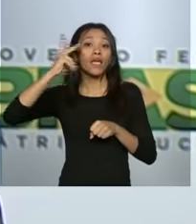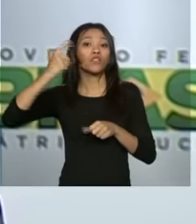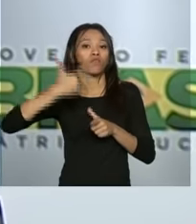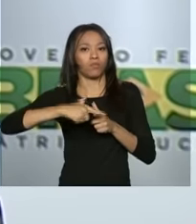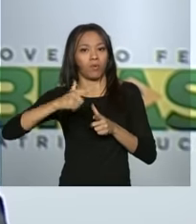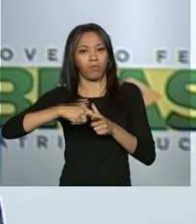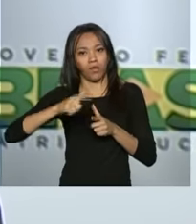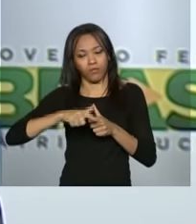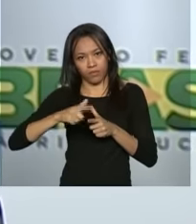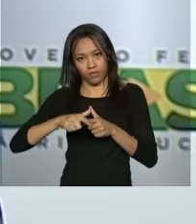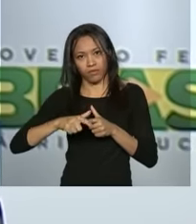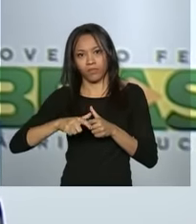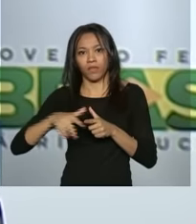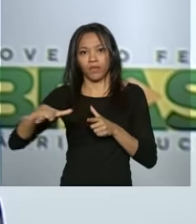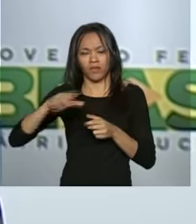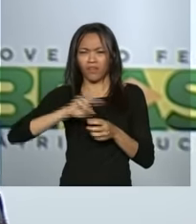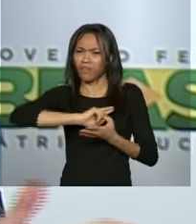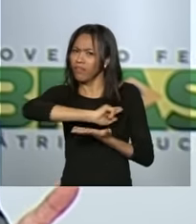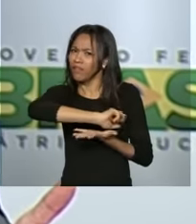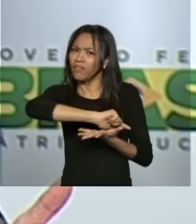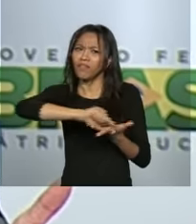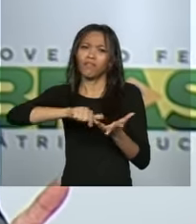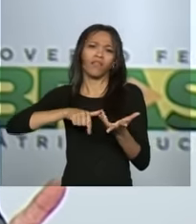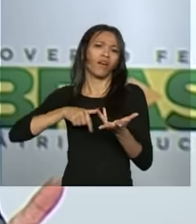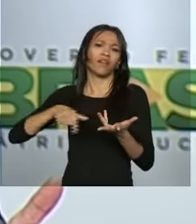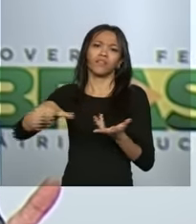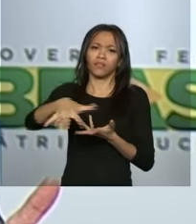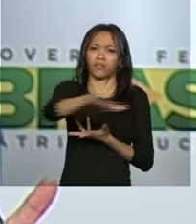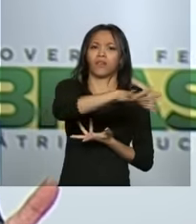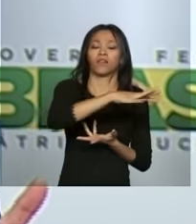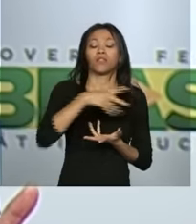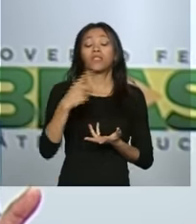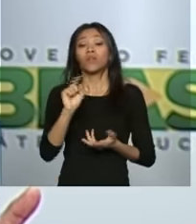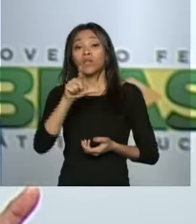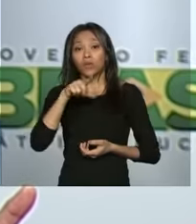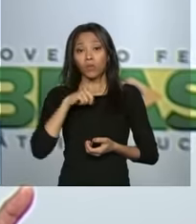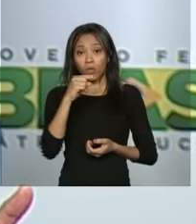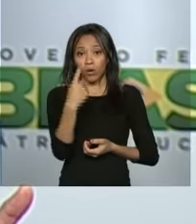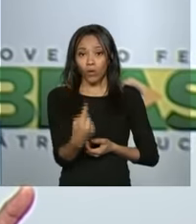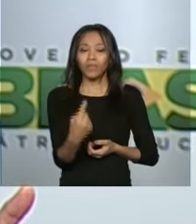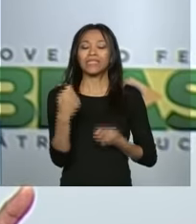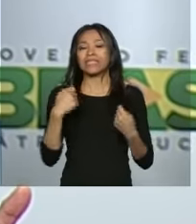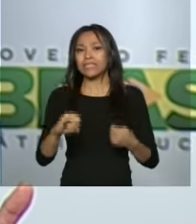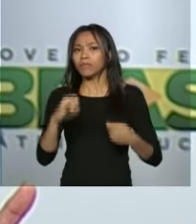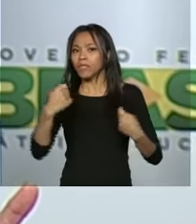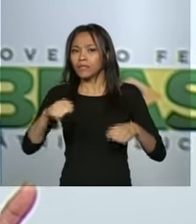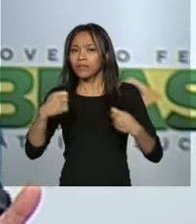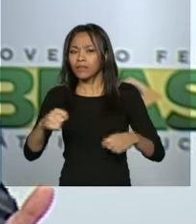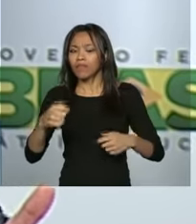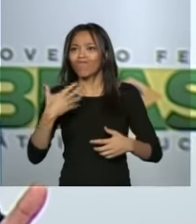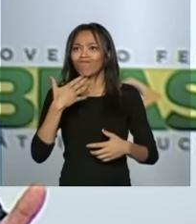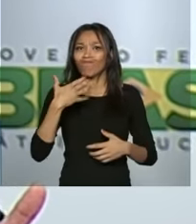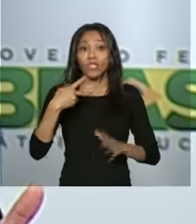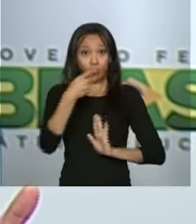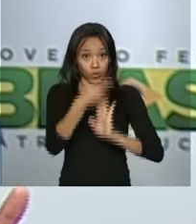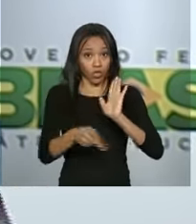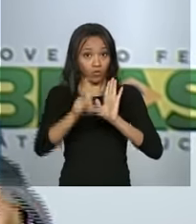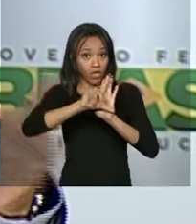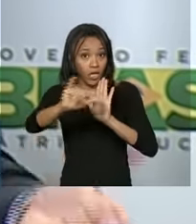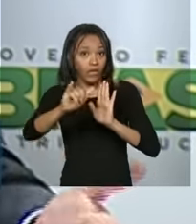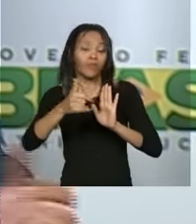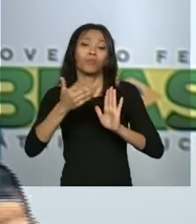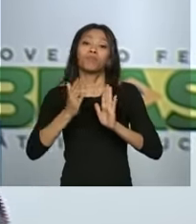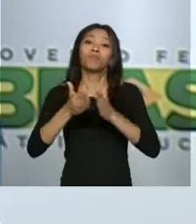pontos de controle para que efetivamente elas aconteçam E no caso específico daquilo que demandará projeto de lei ao congresso contar com o envolvimento dos